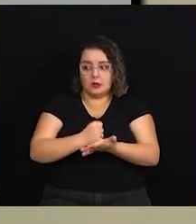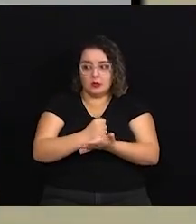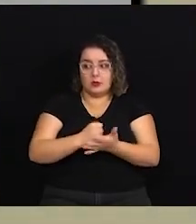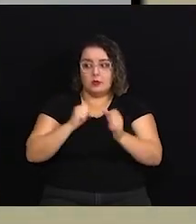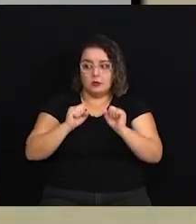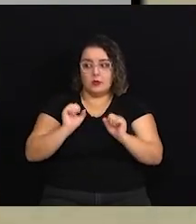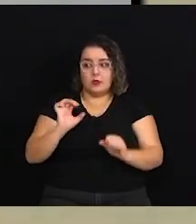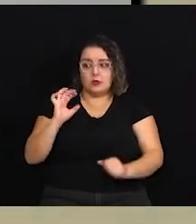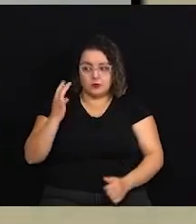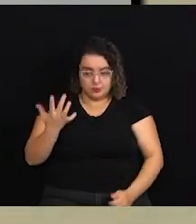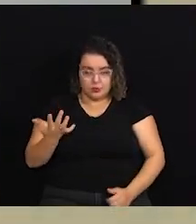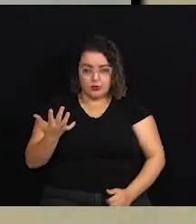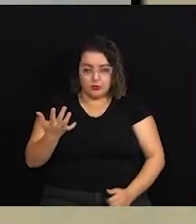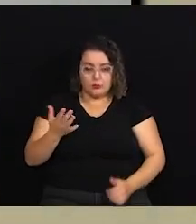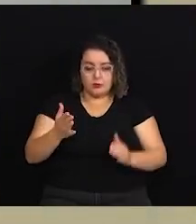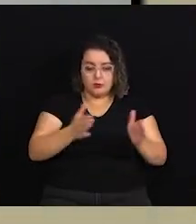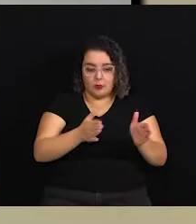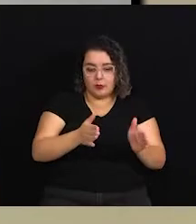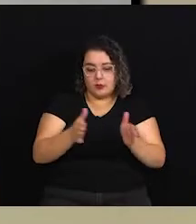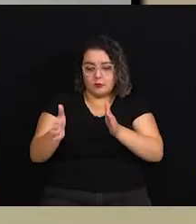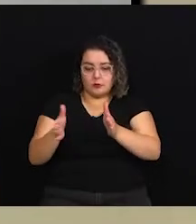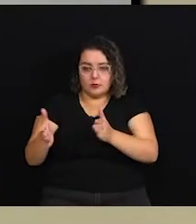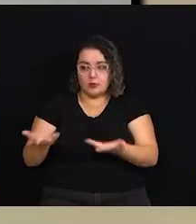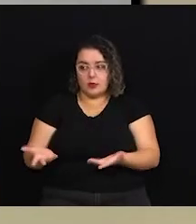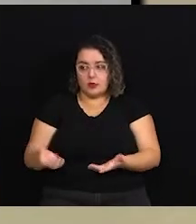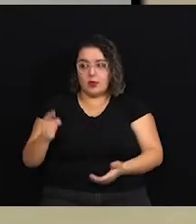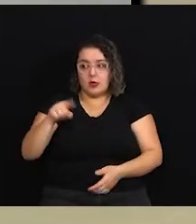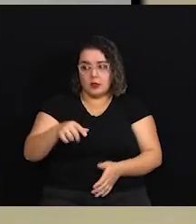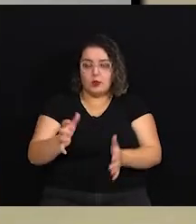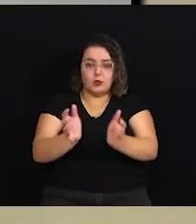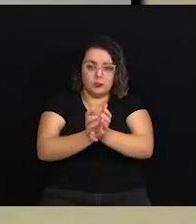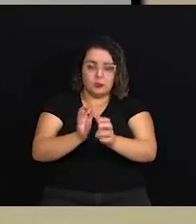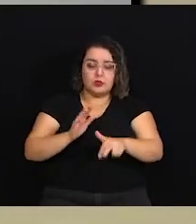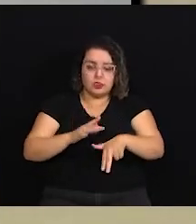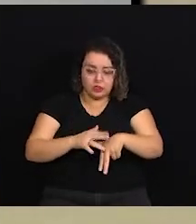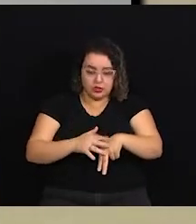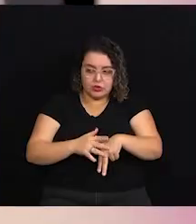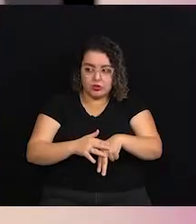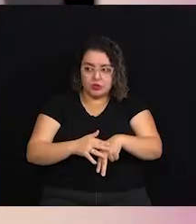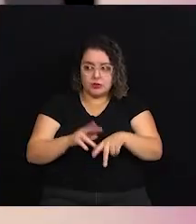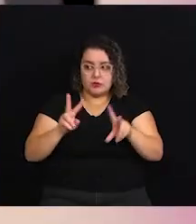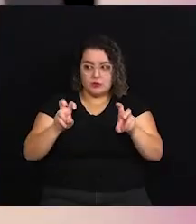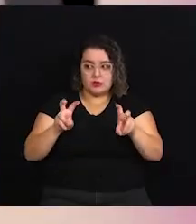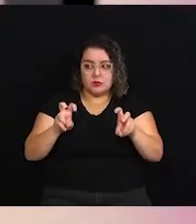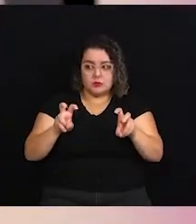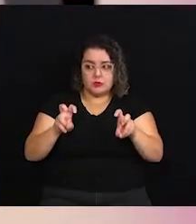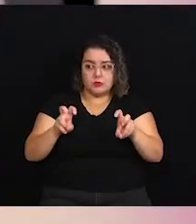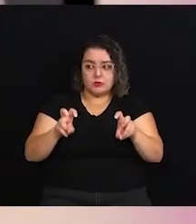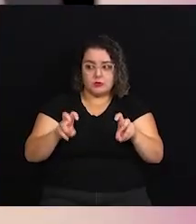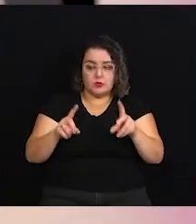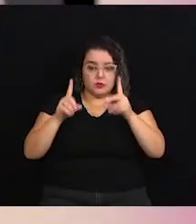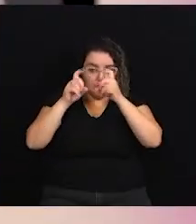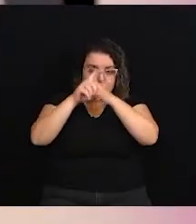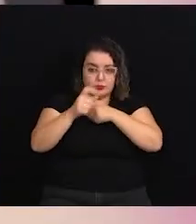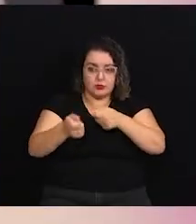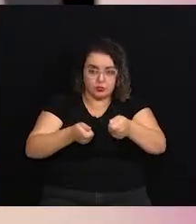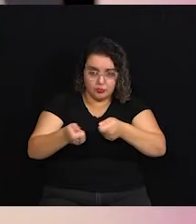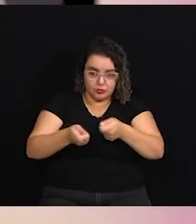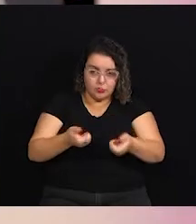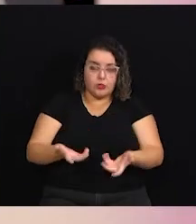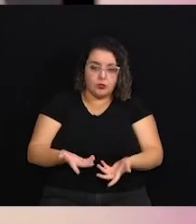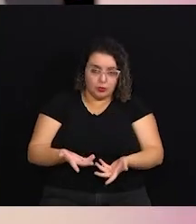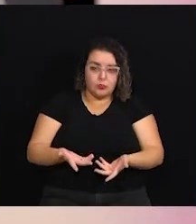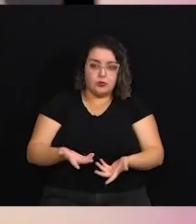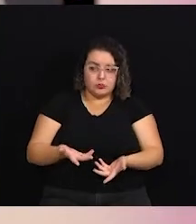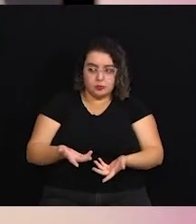crises podem aparecer de tempo em tempo esse é um grupo de pacientes com epilepsia que a gente chama de difícil controle